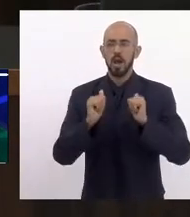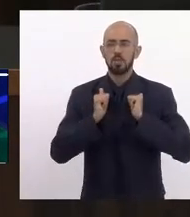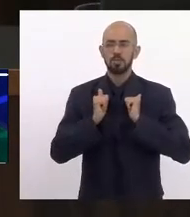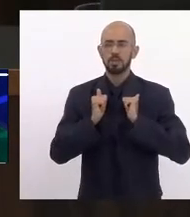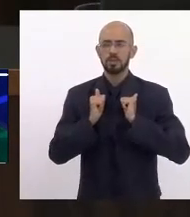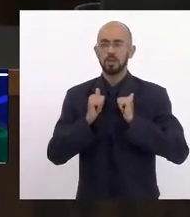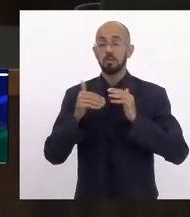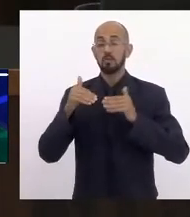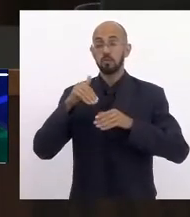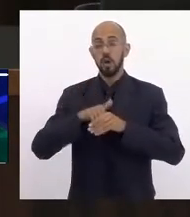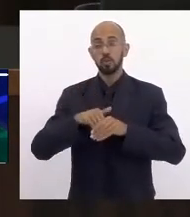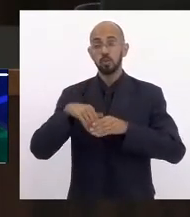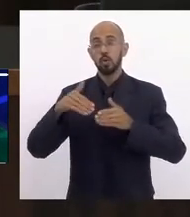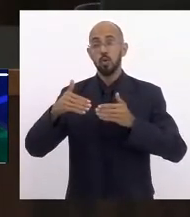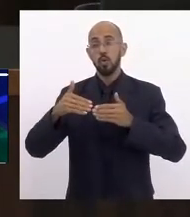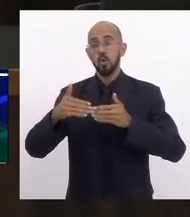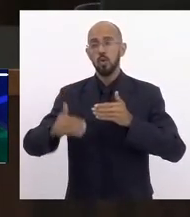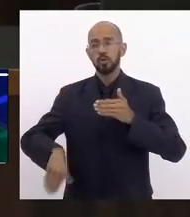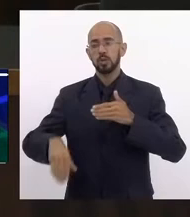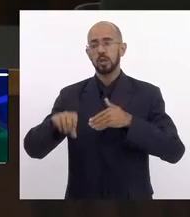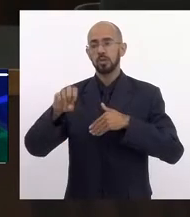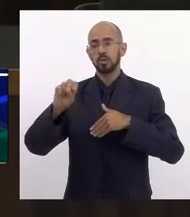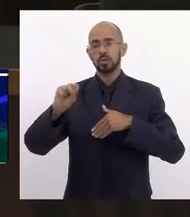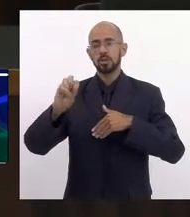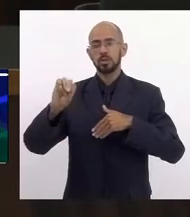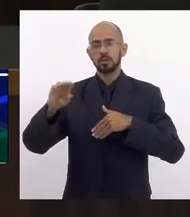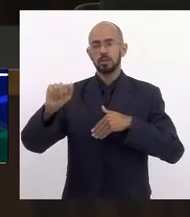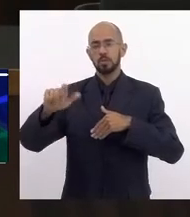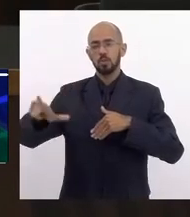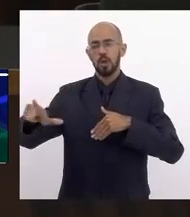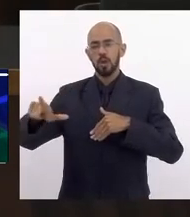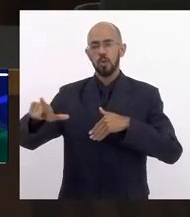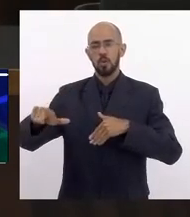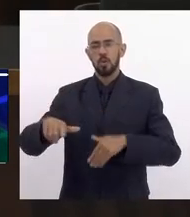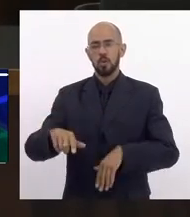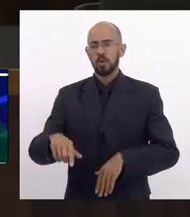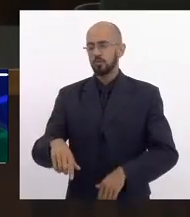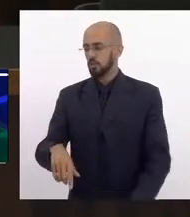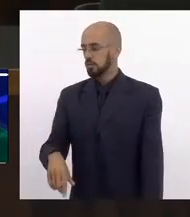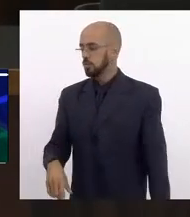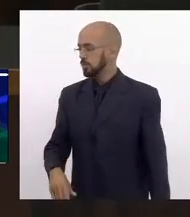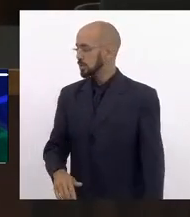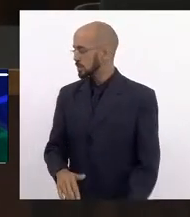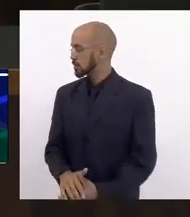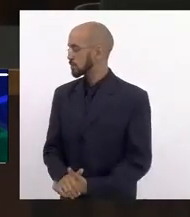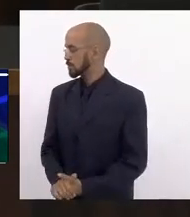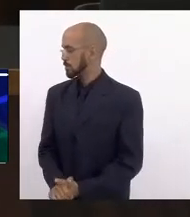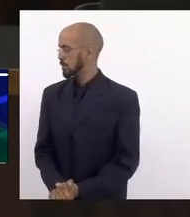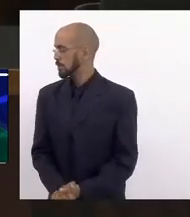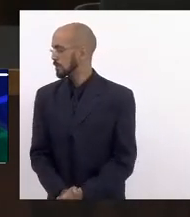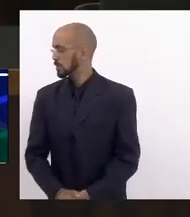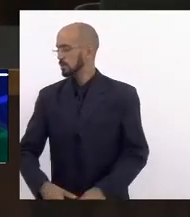Contrário, voto contrário, deputado Samuel Malafaia. Anuncio o projeto de resolução